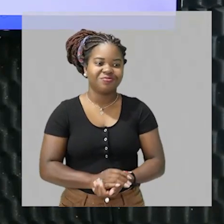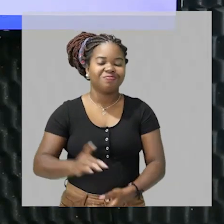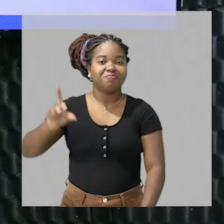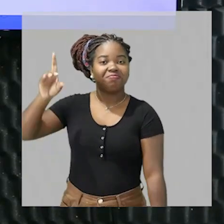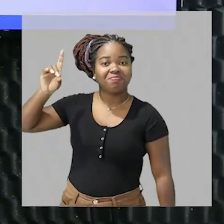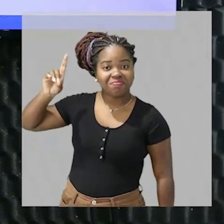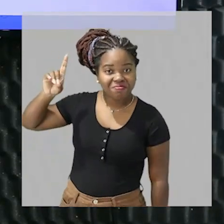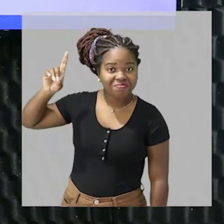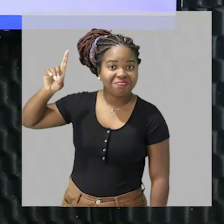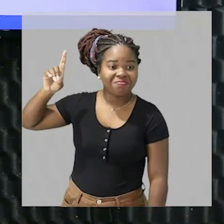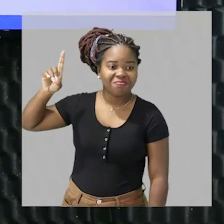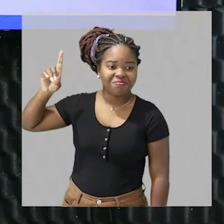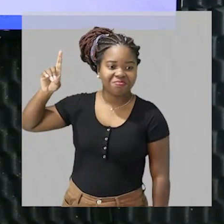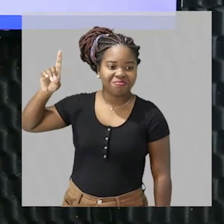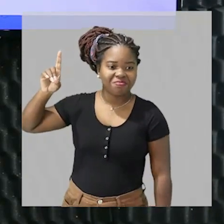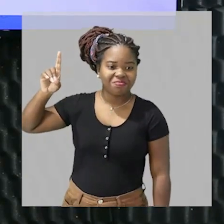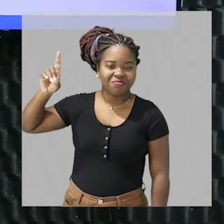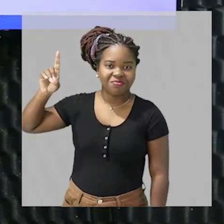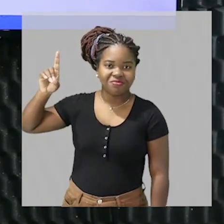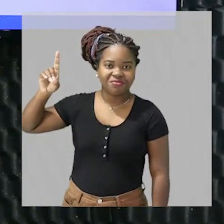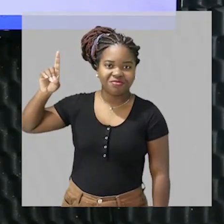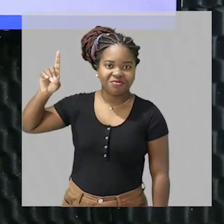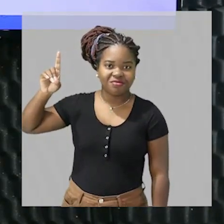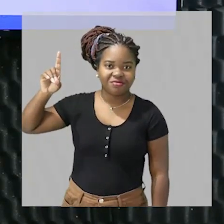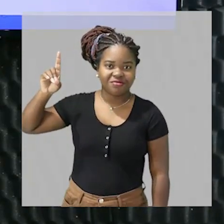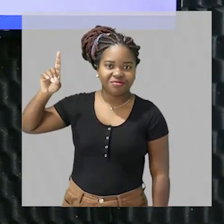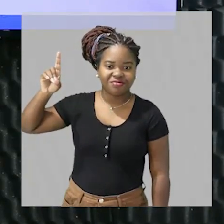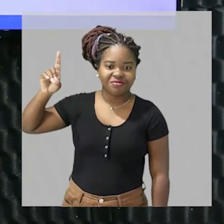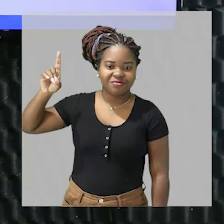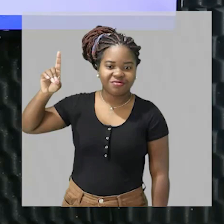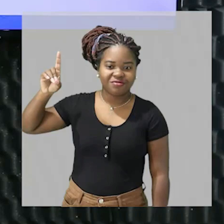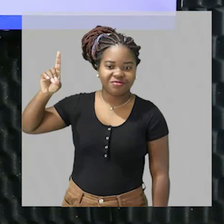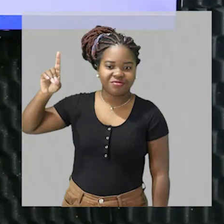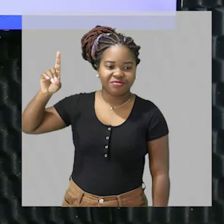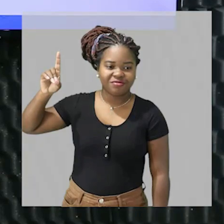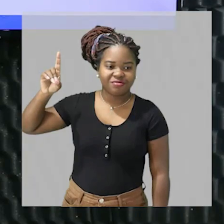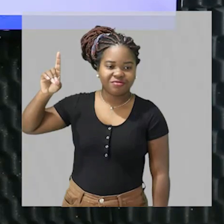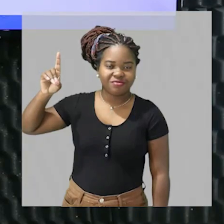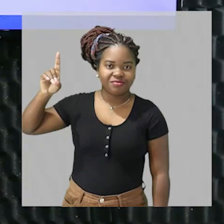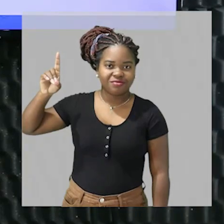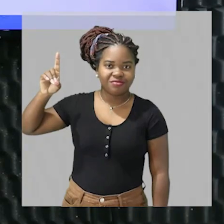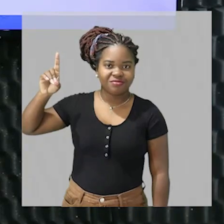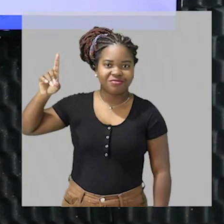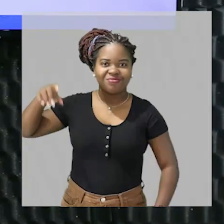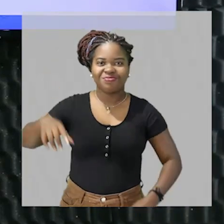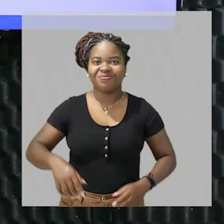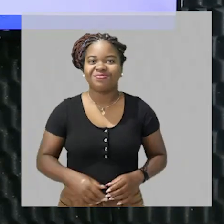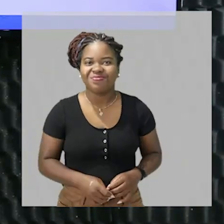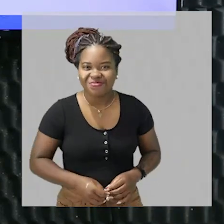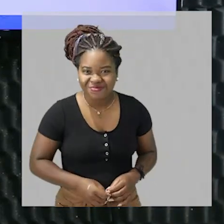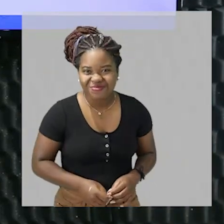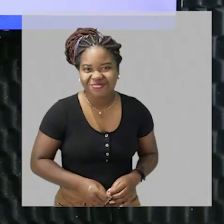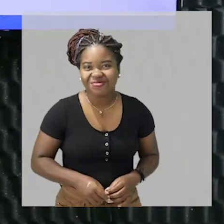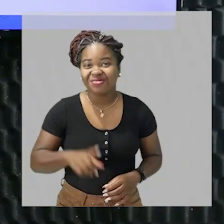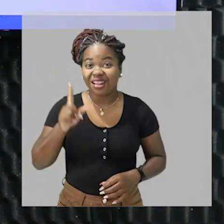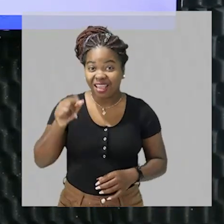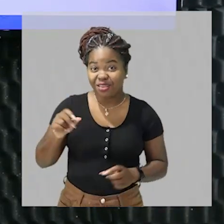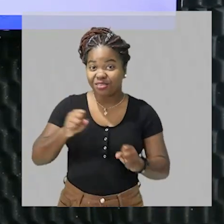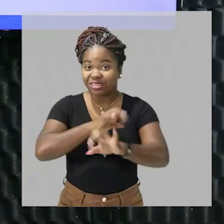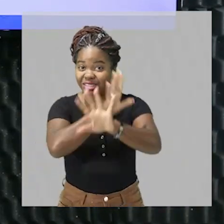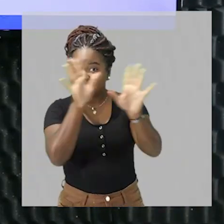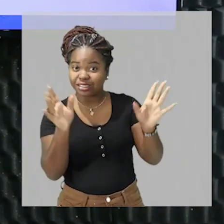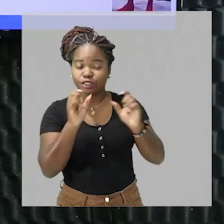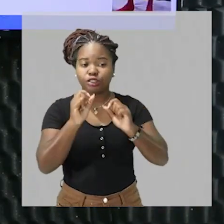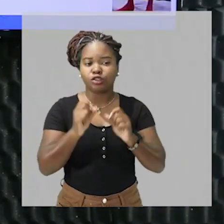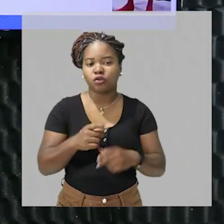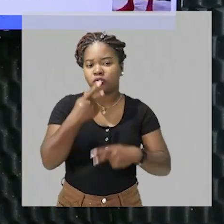quê? A pergunta retórica da introdução das causas da eficiência do sistema sensorial das aranhas. Isso é para deixar claro que